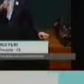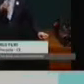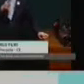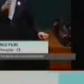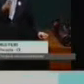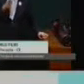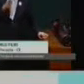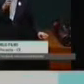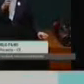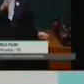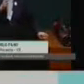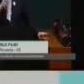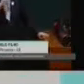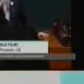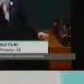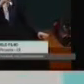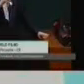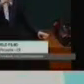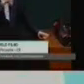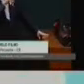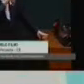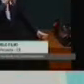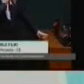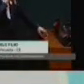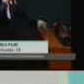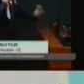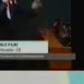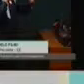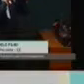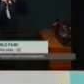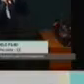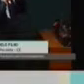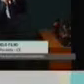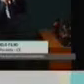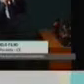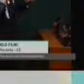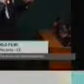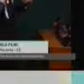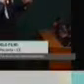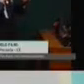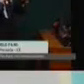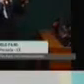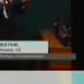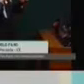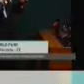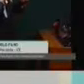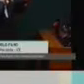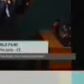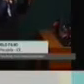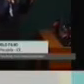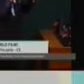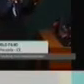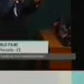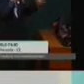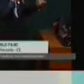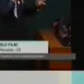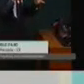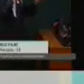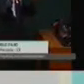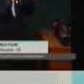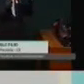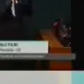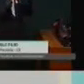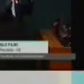nós também, como cidadãos, precisamos fazer a nossa parte. Nós também precisamos combater os maus